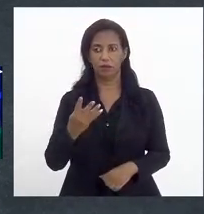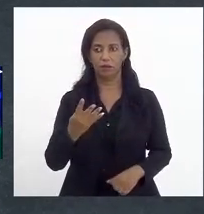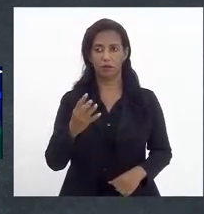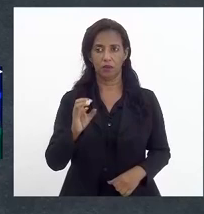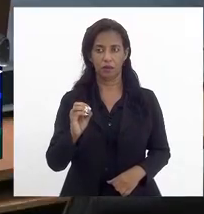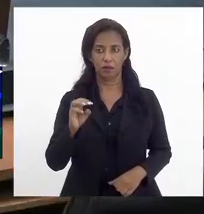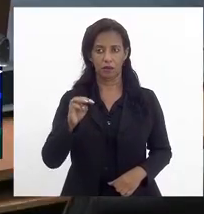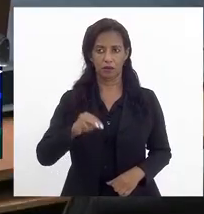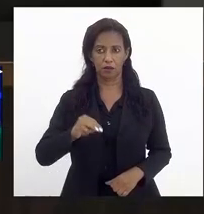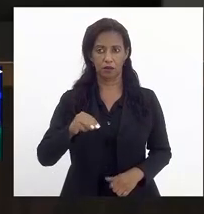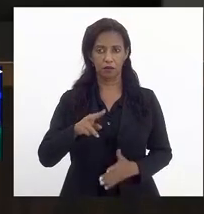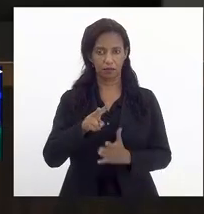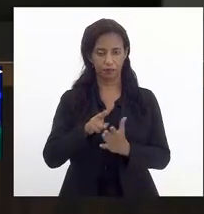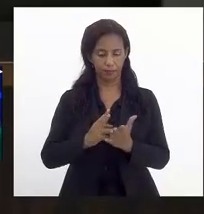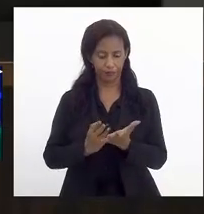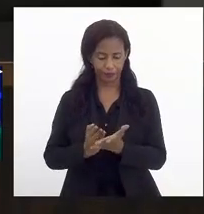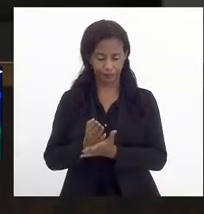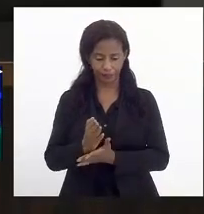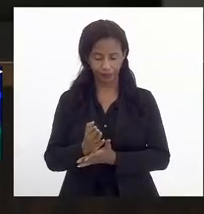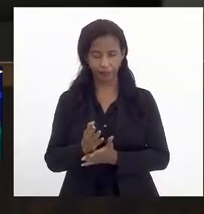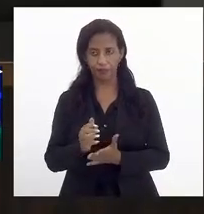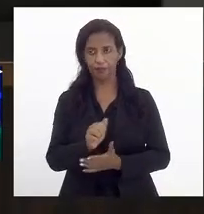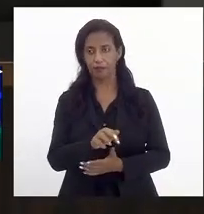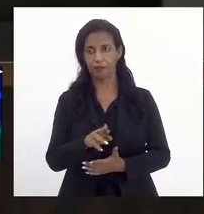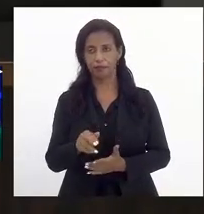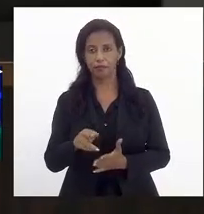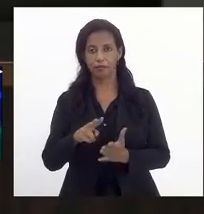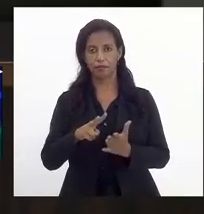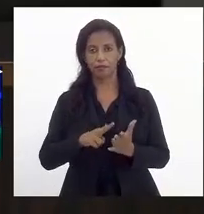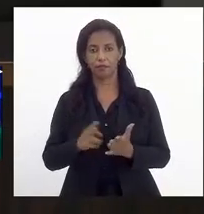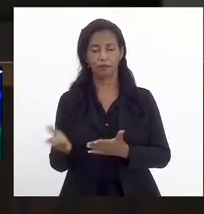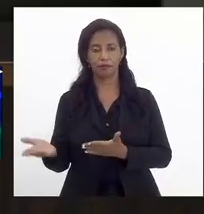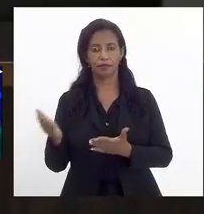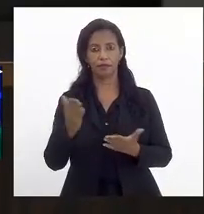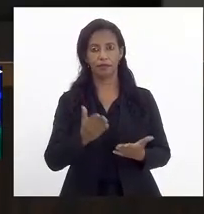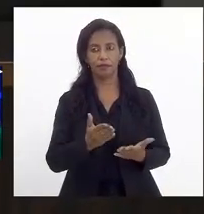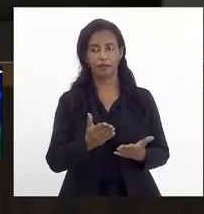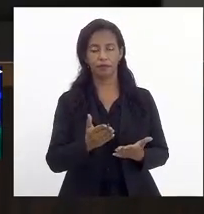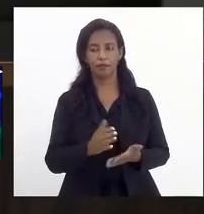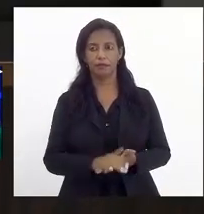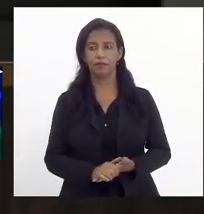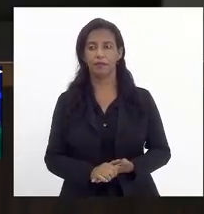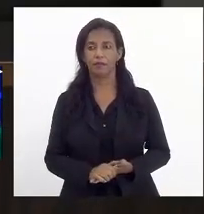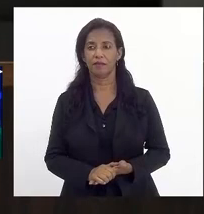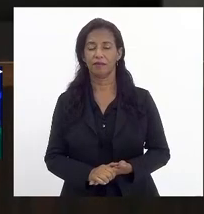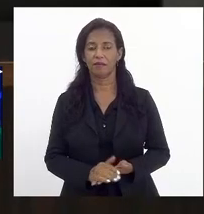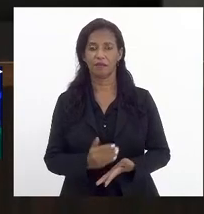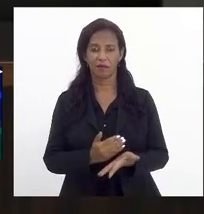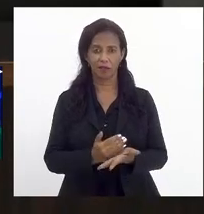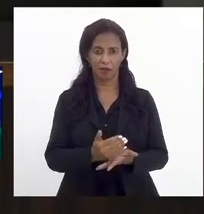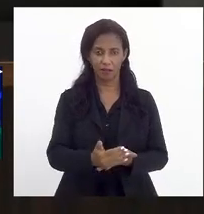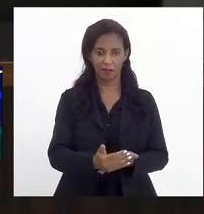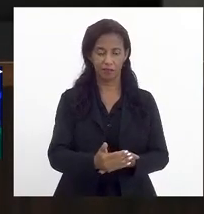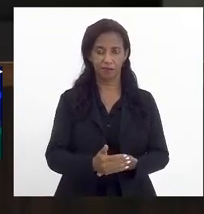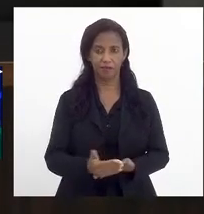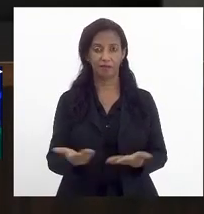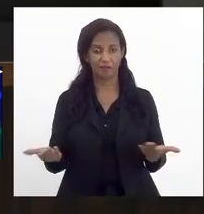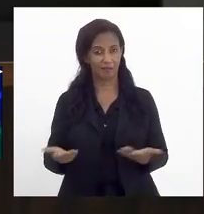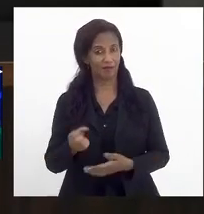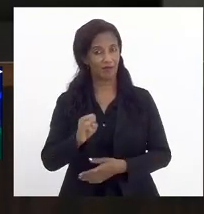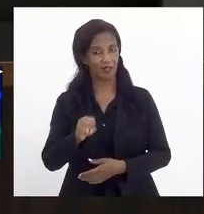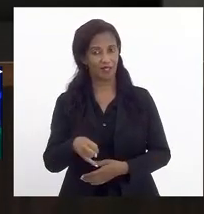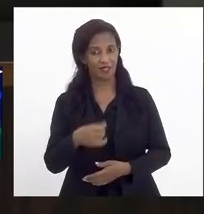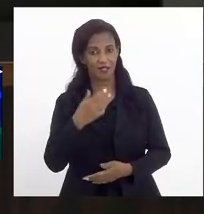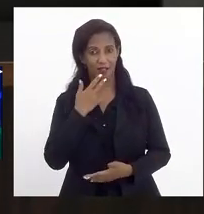16:40 lida e aprovada a ata da sessão anterior passa assim tão agora ao expediente Inicial Agora sim